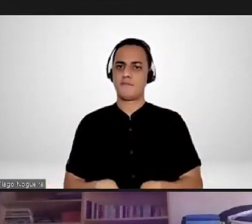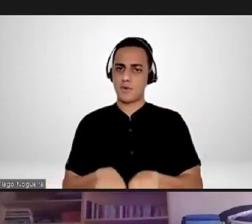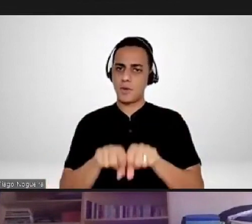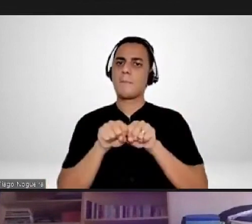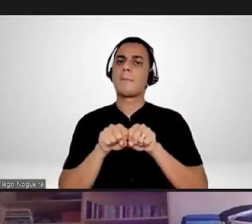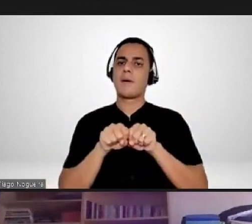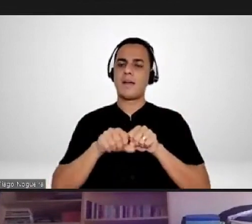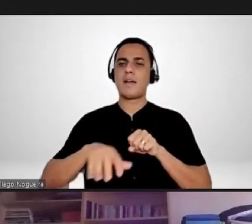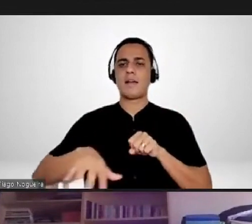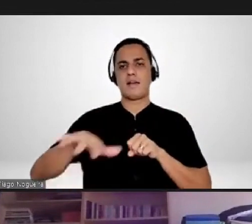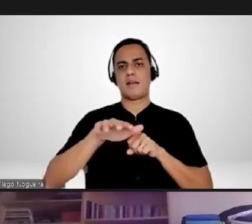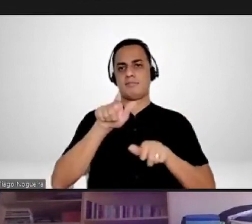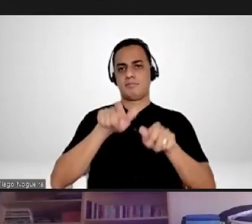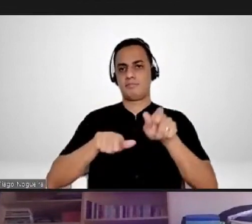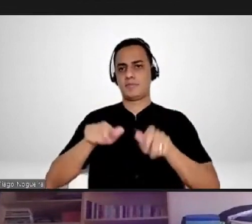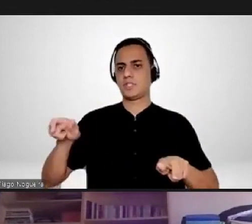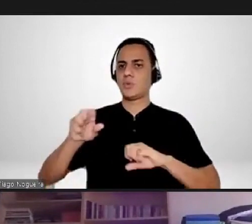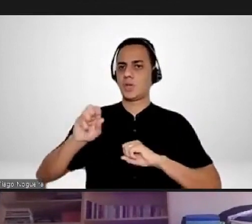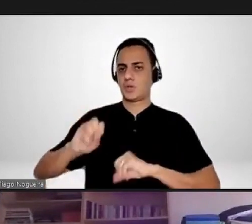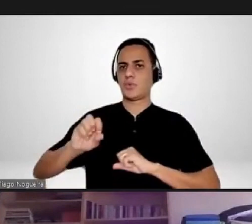de educadores.